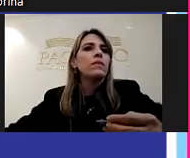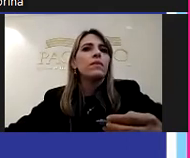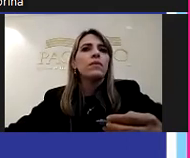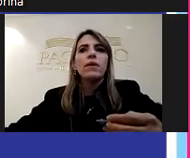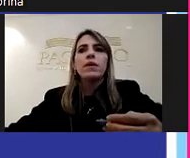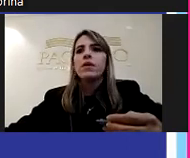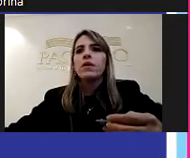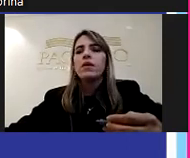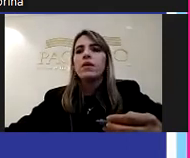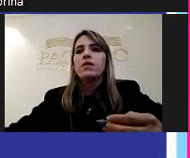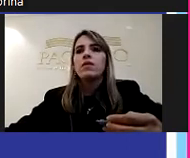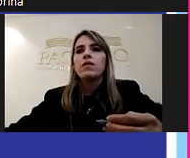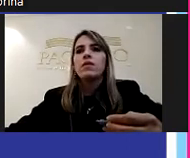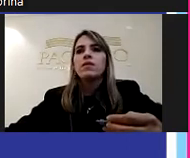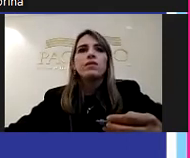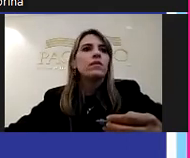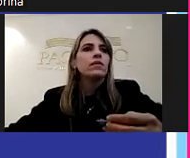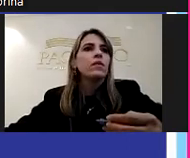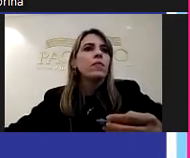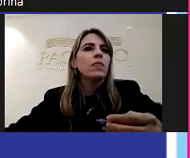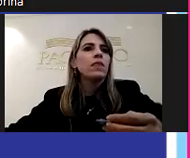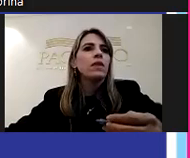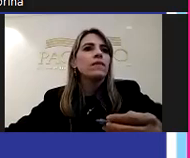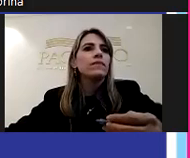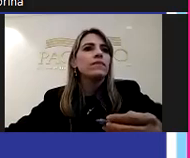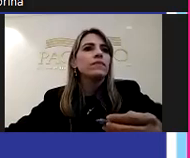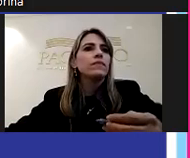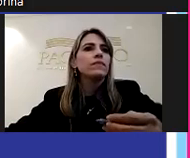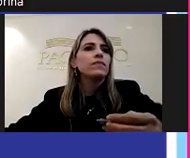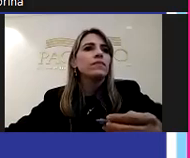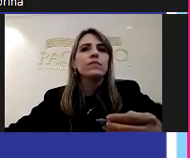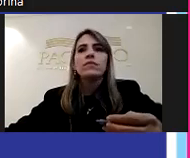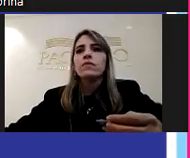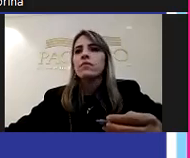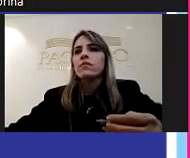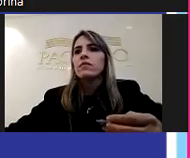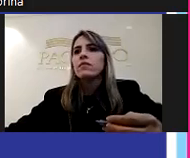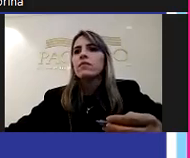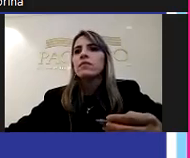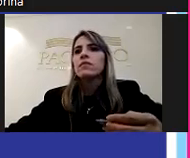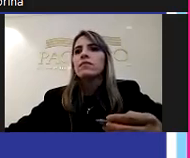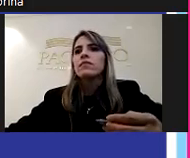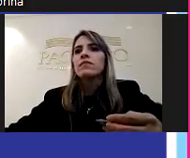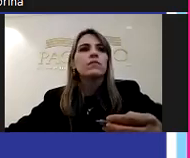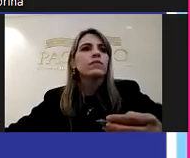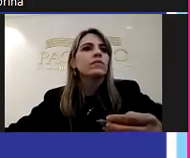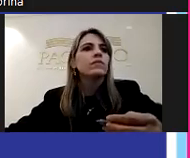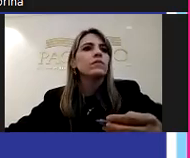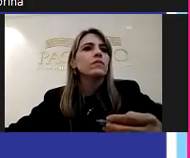O complexo edipiano não foi bem resolvido. Ou foi resolvido